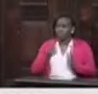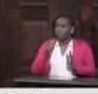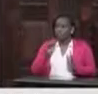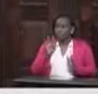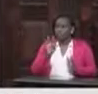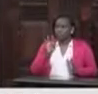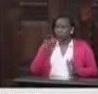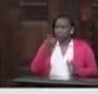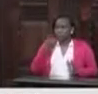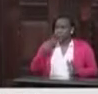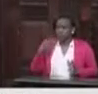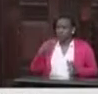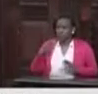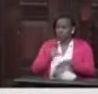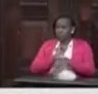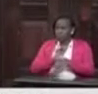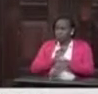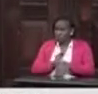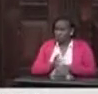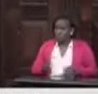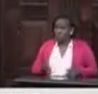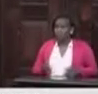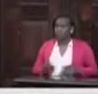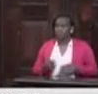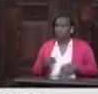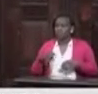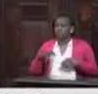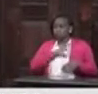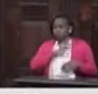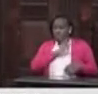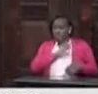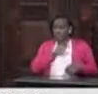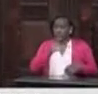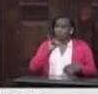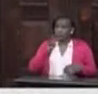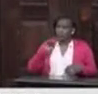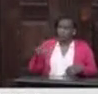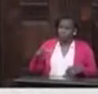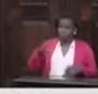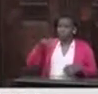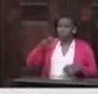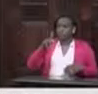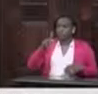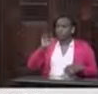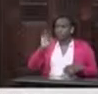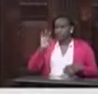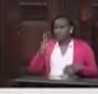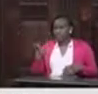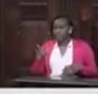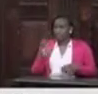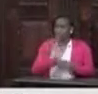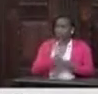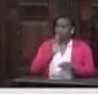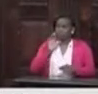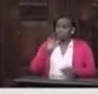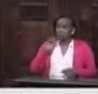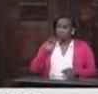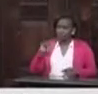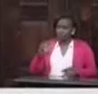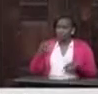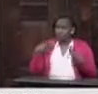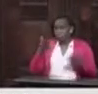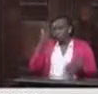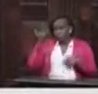da Constituição, sejam os policiais civis, militares, a defesa civil ou então os